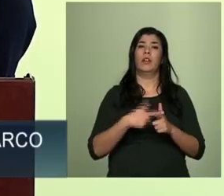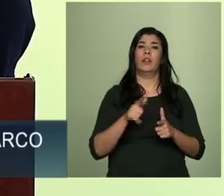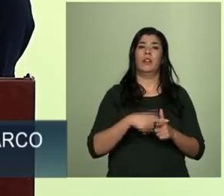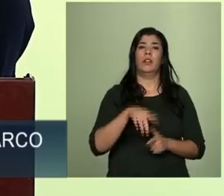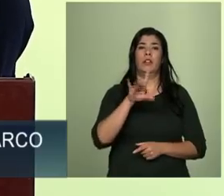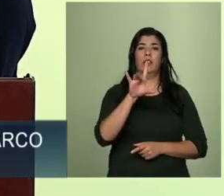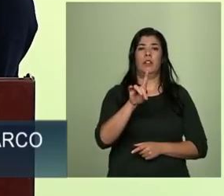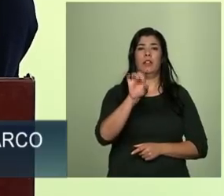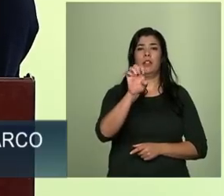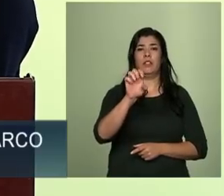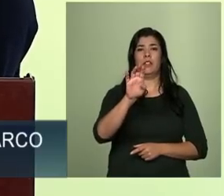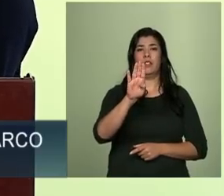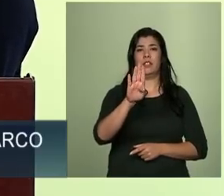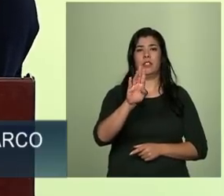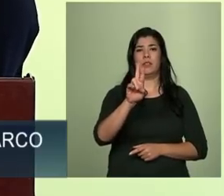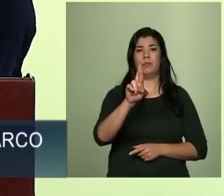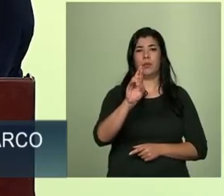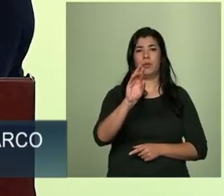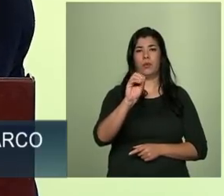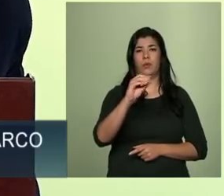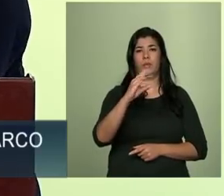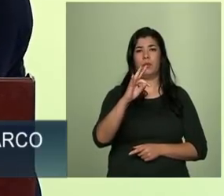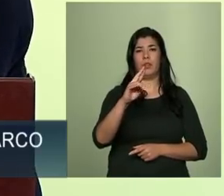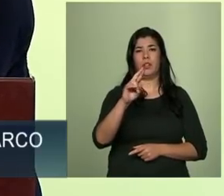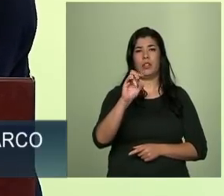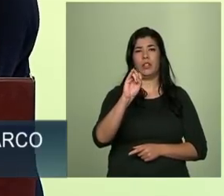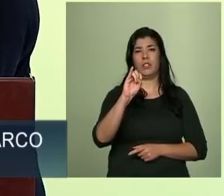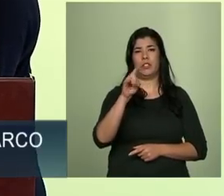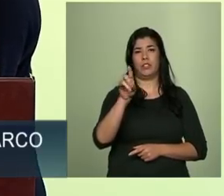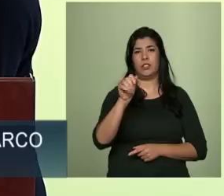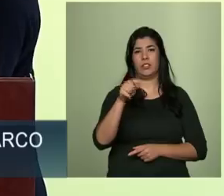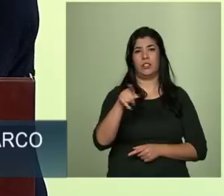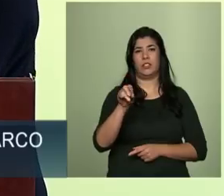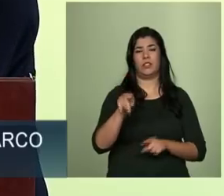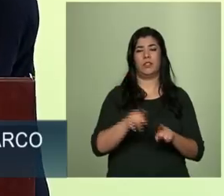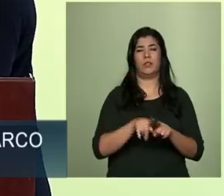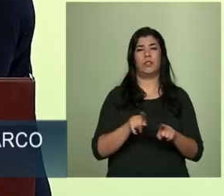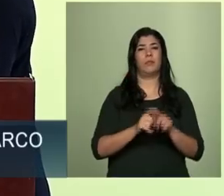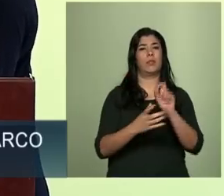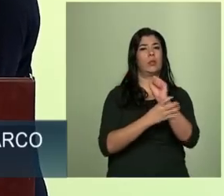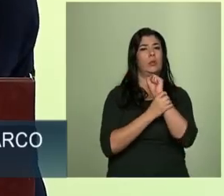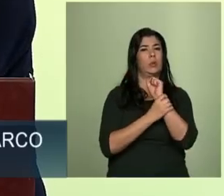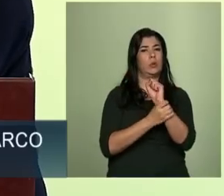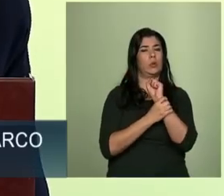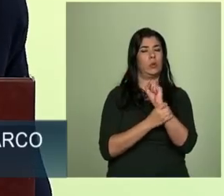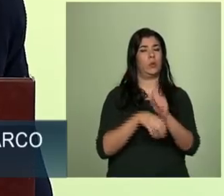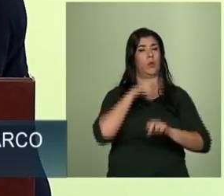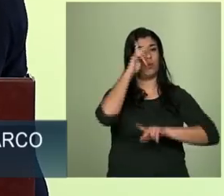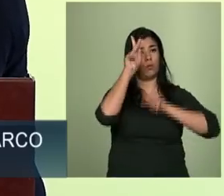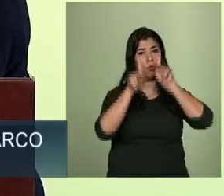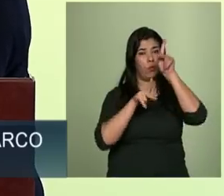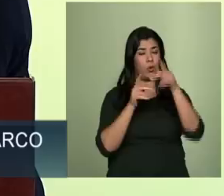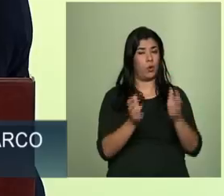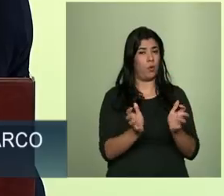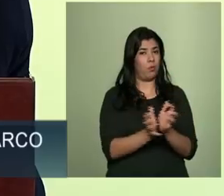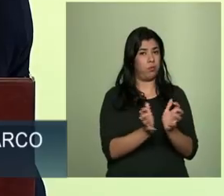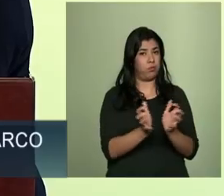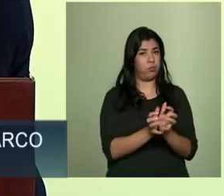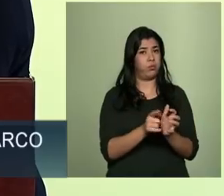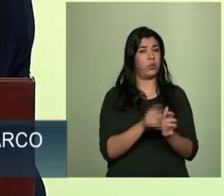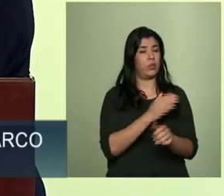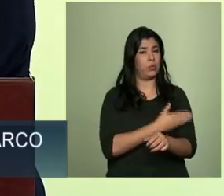A participação no CEGEM e nas câmaras setoriais é assegurado, sim, aos povos e às comunidades tradicionais a participarem da tomada de